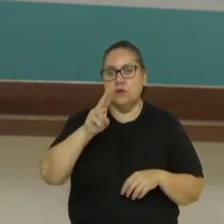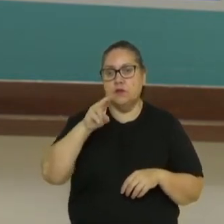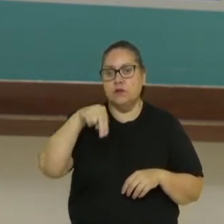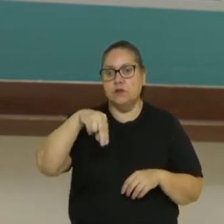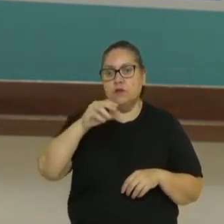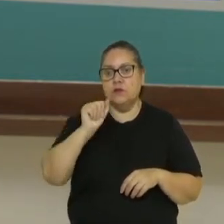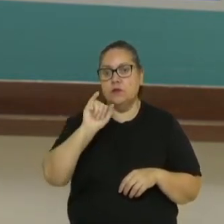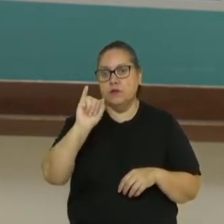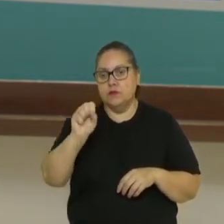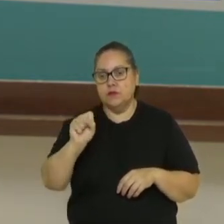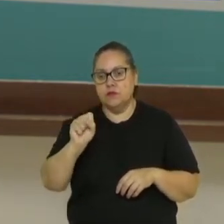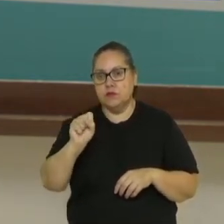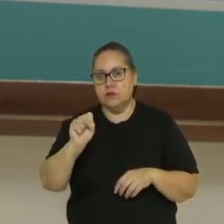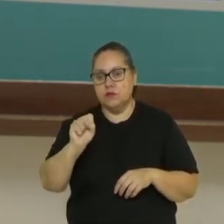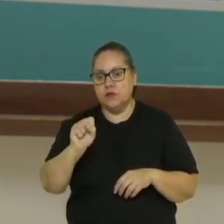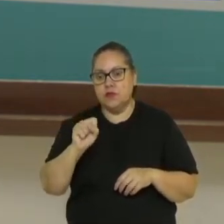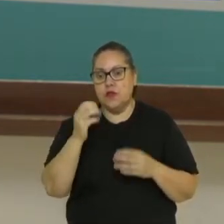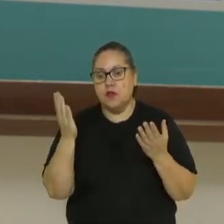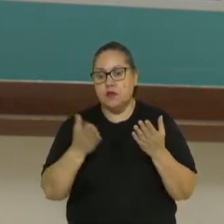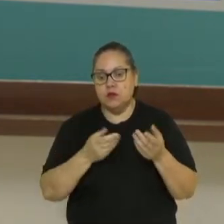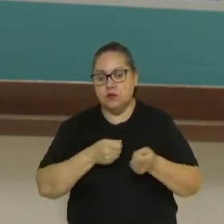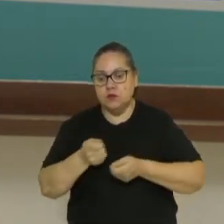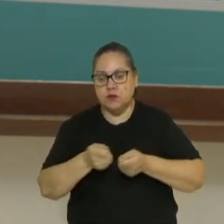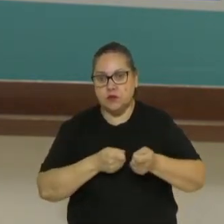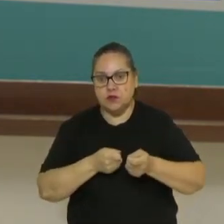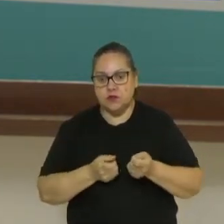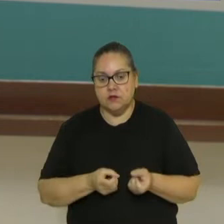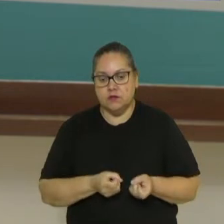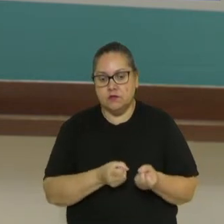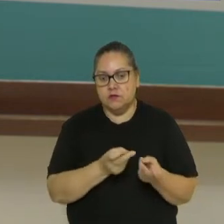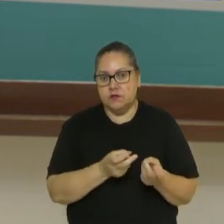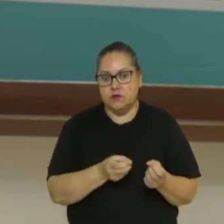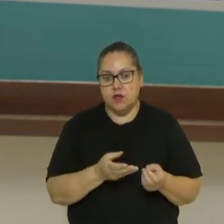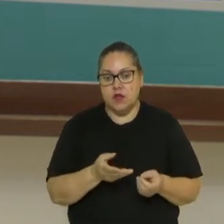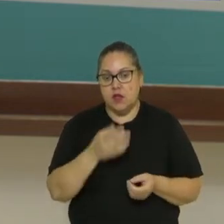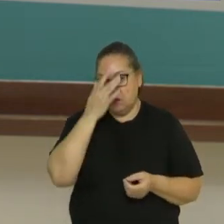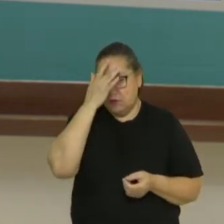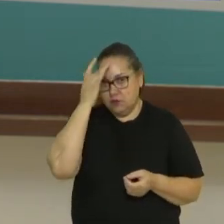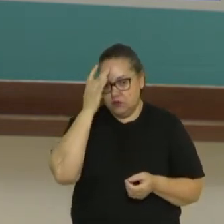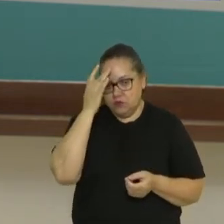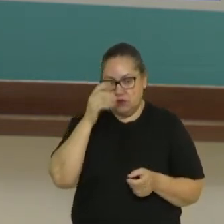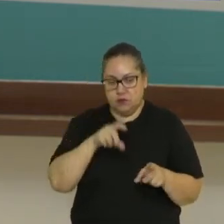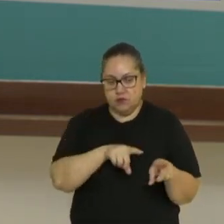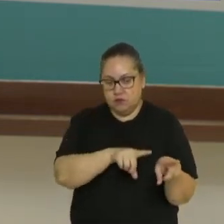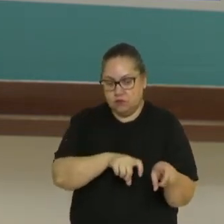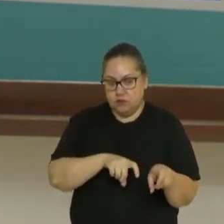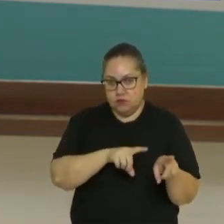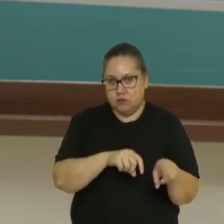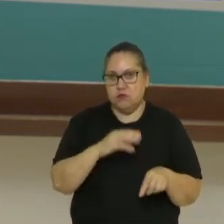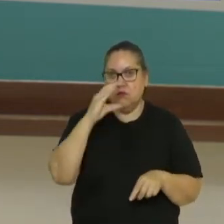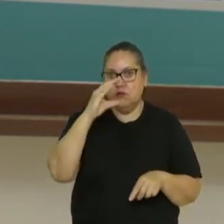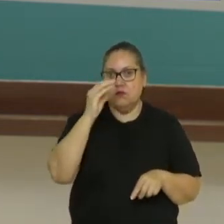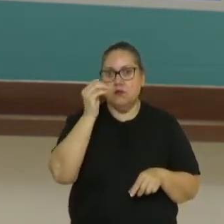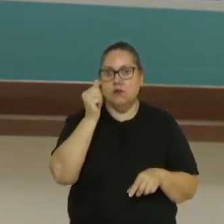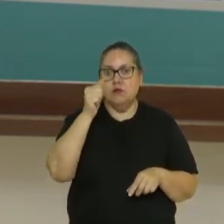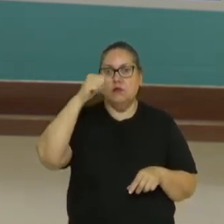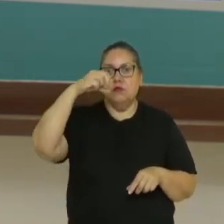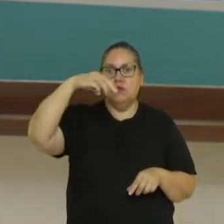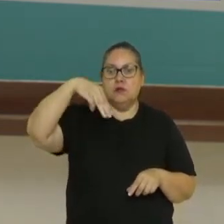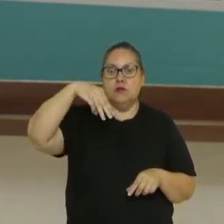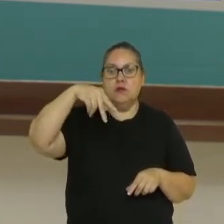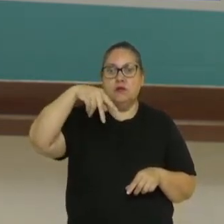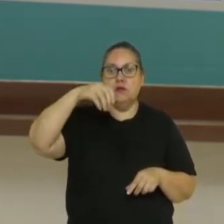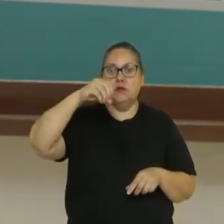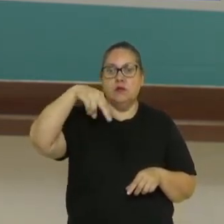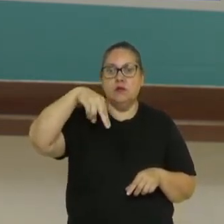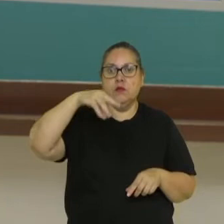Agora passam a ser comercializadas. Então aquele camponês que vivia, né, da